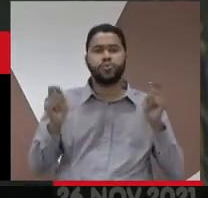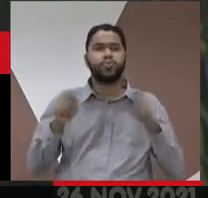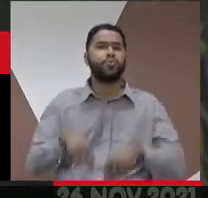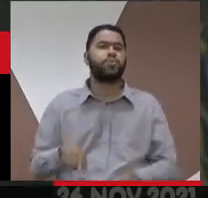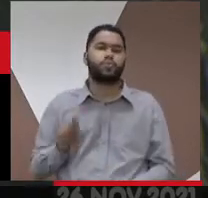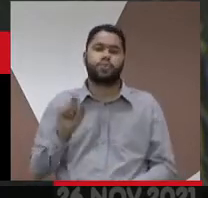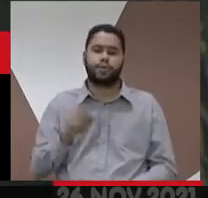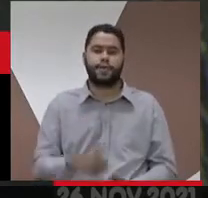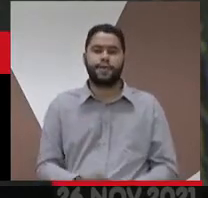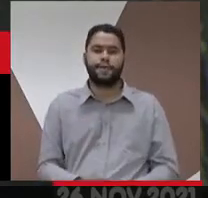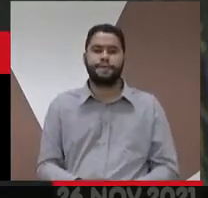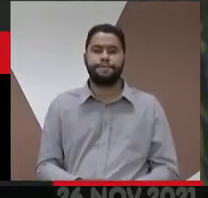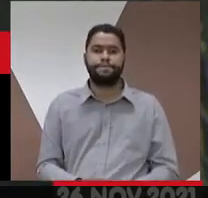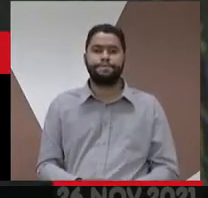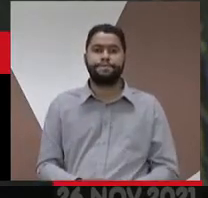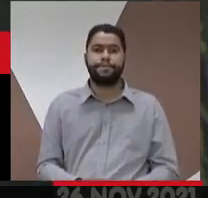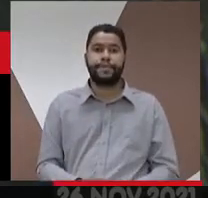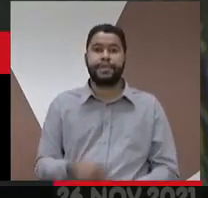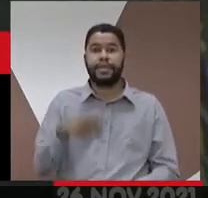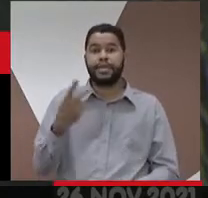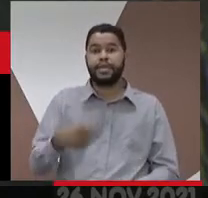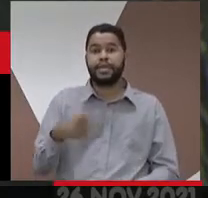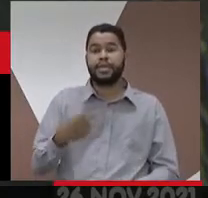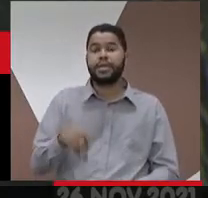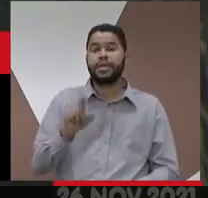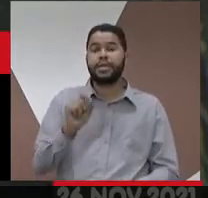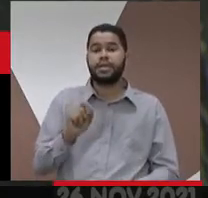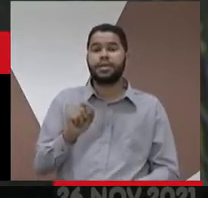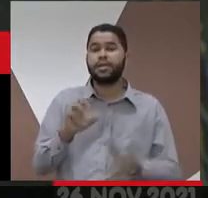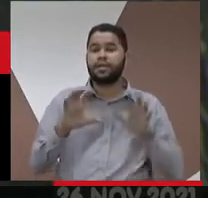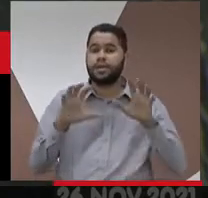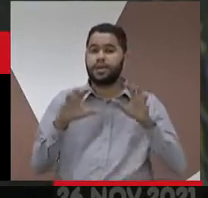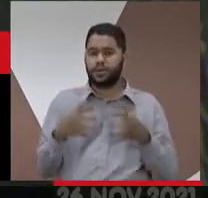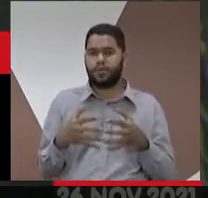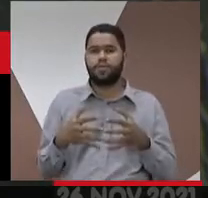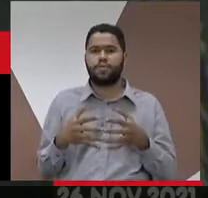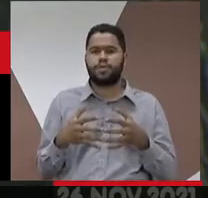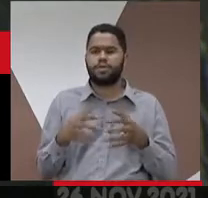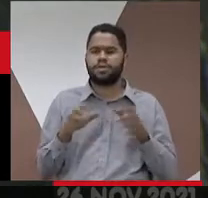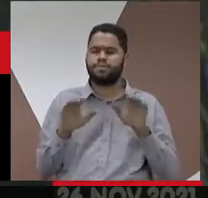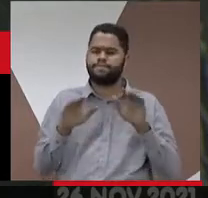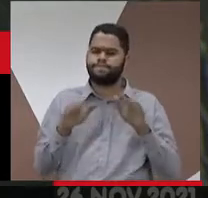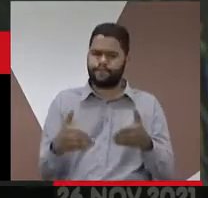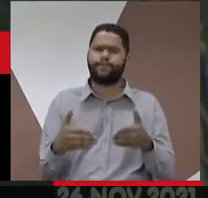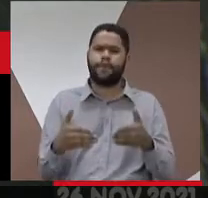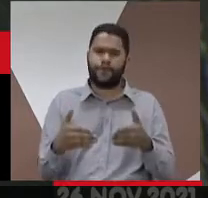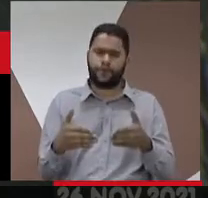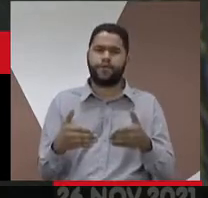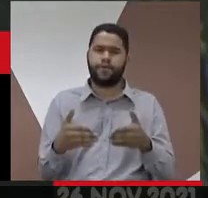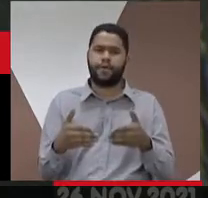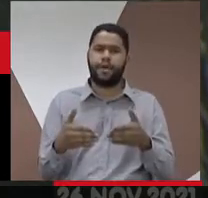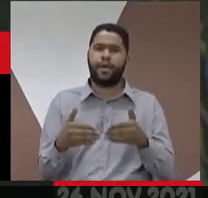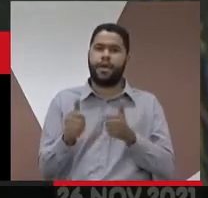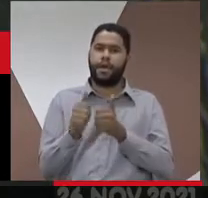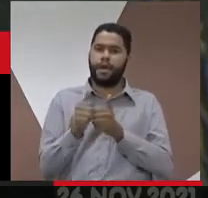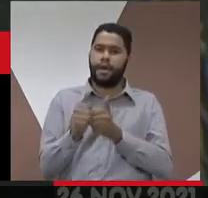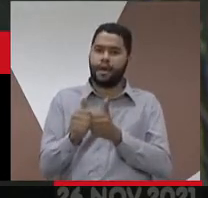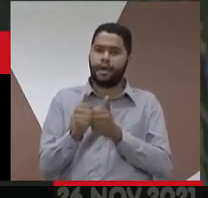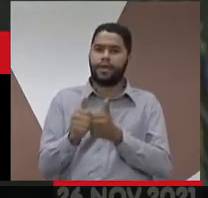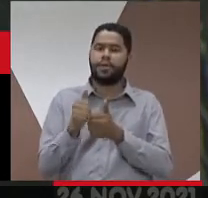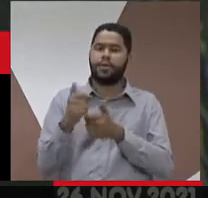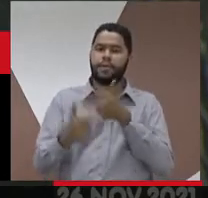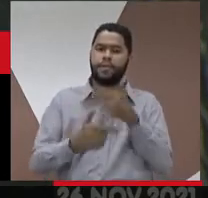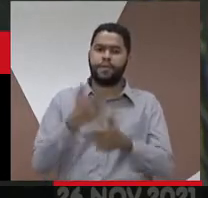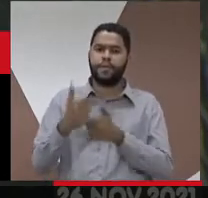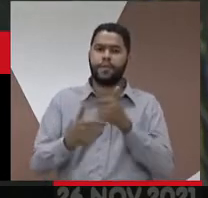de constituir na Assembleia Legislativa uma comissão específica para acompanhar e atuar